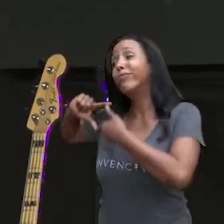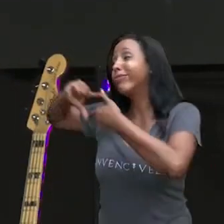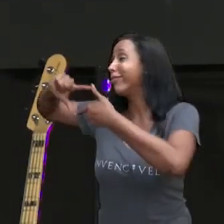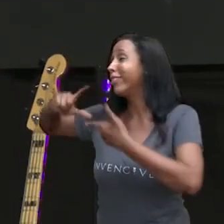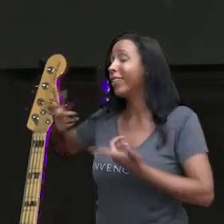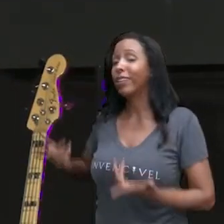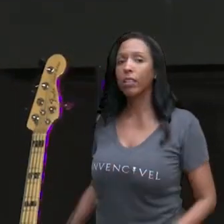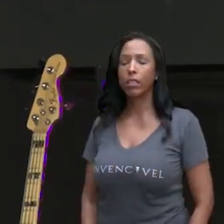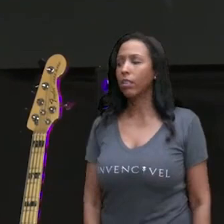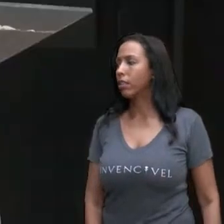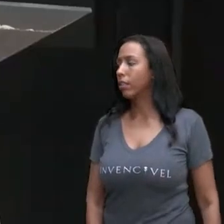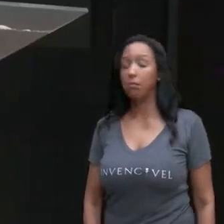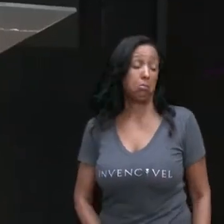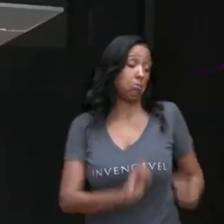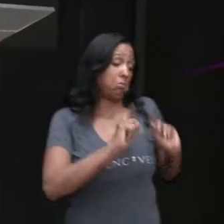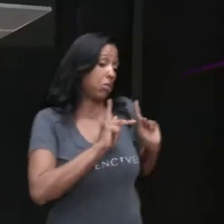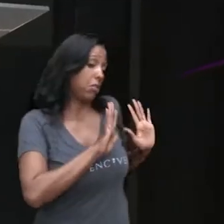Quando trocar o namorado,